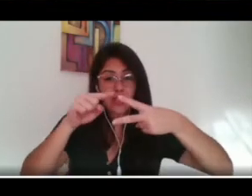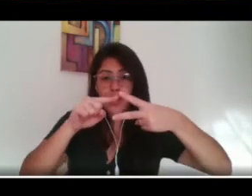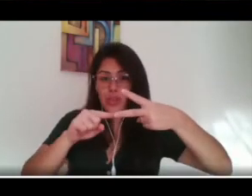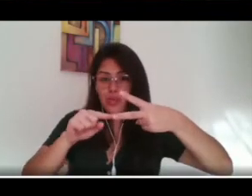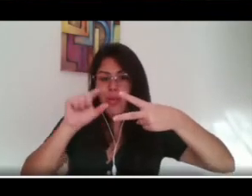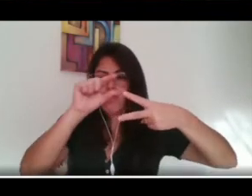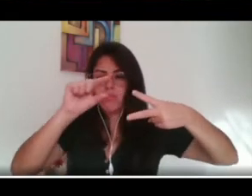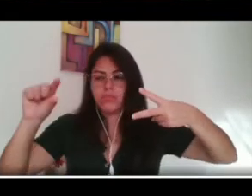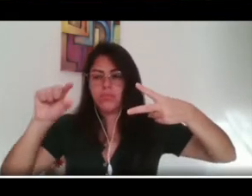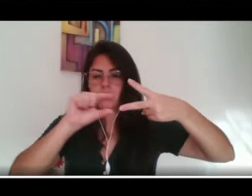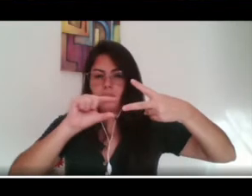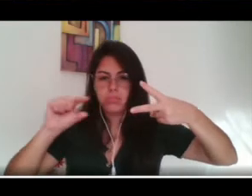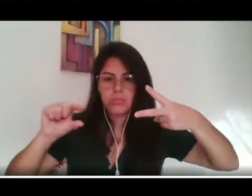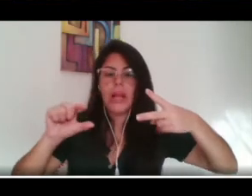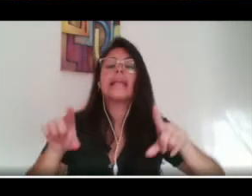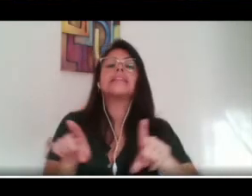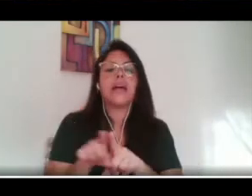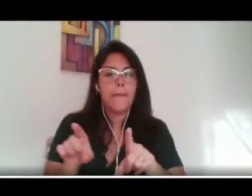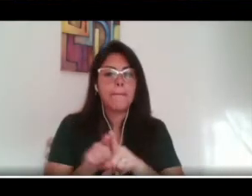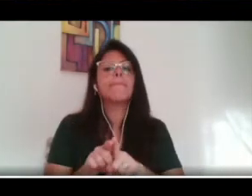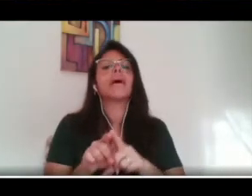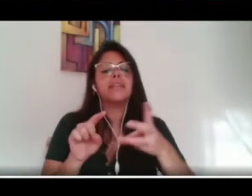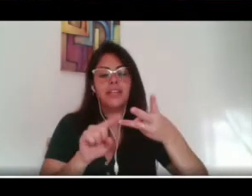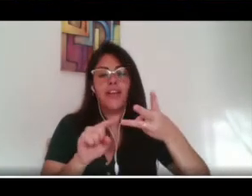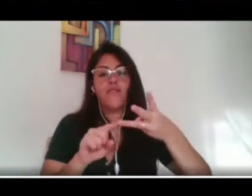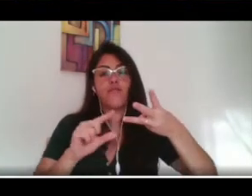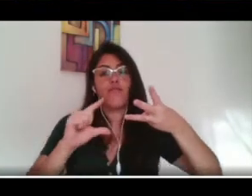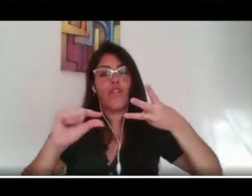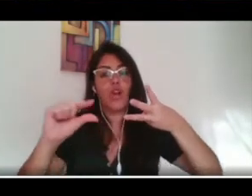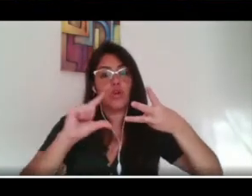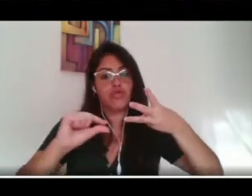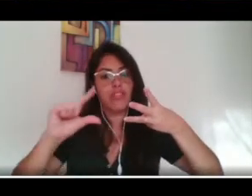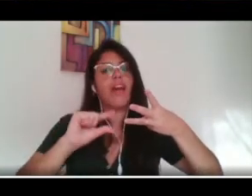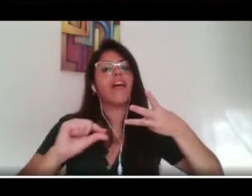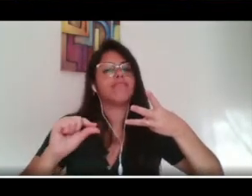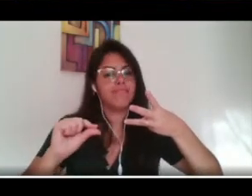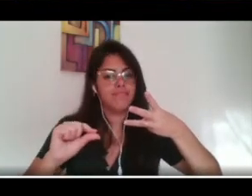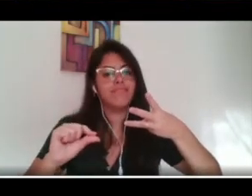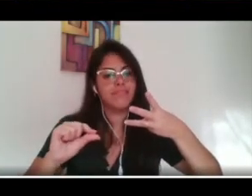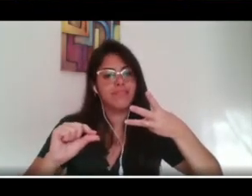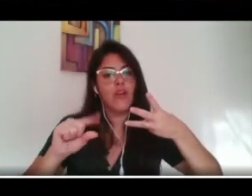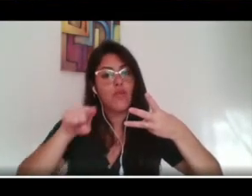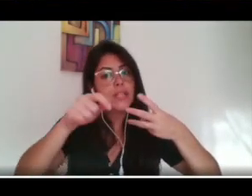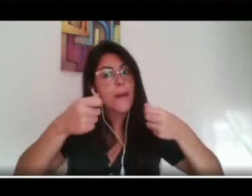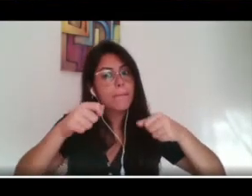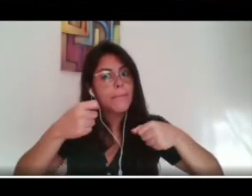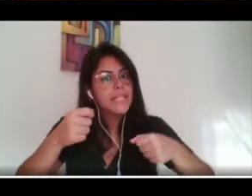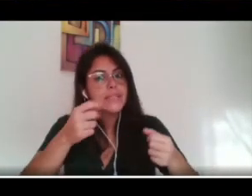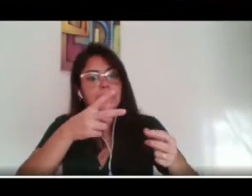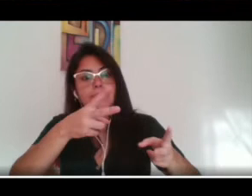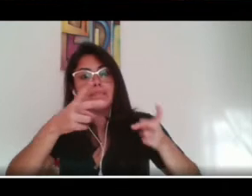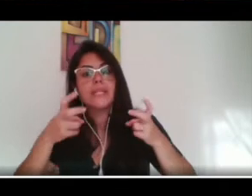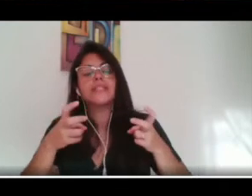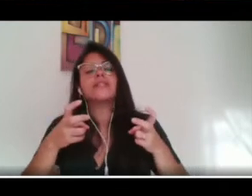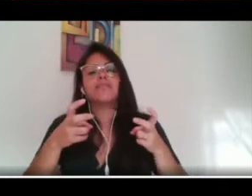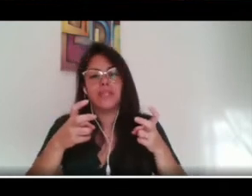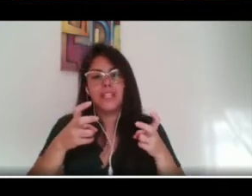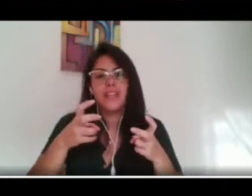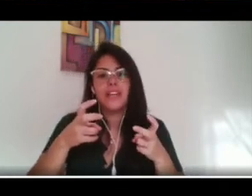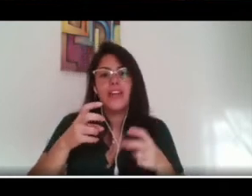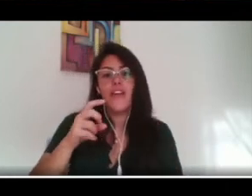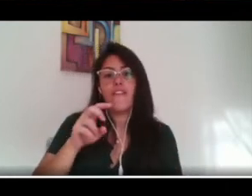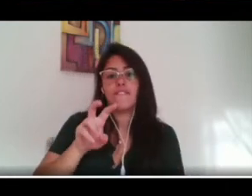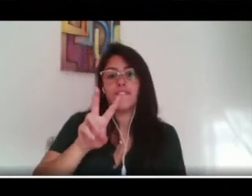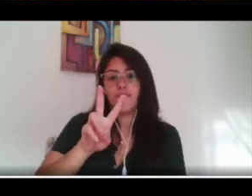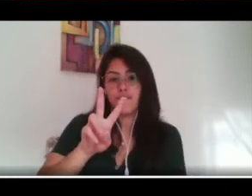né? Você tem que ver y, deixa eu mudar de cor aqui. Você vai ter que ver y, se você derivar o y, você vai ter